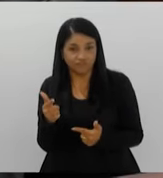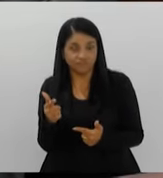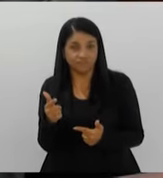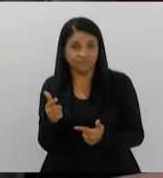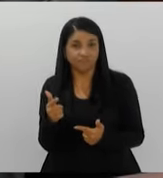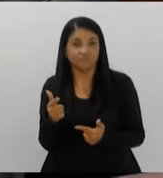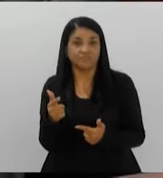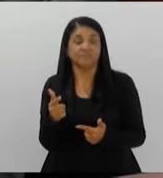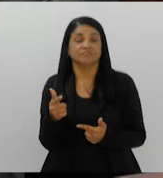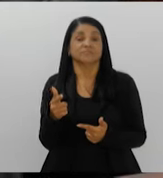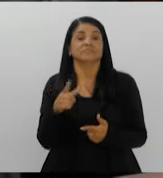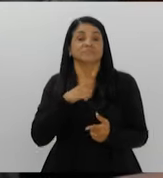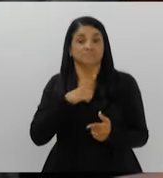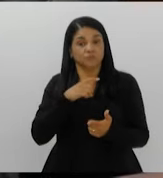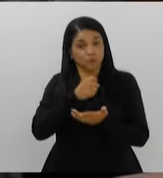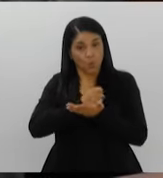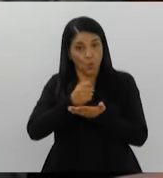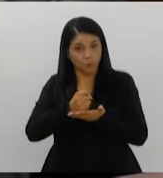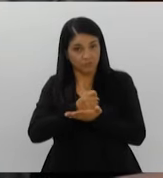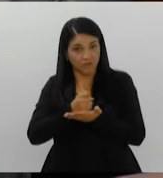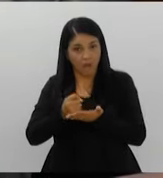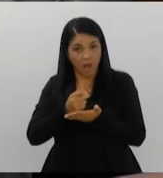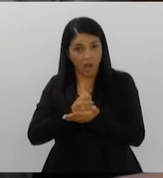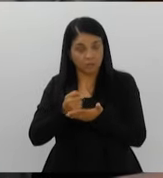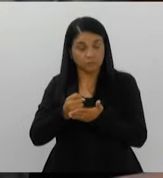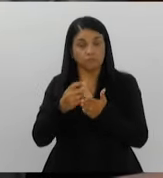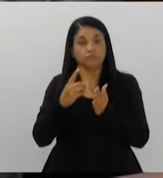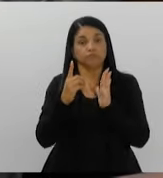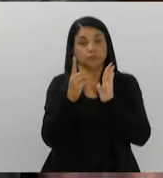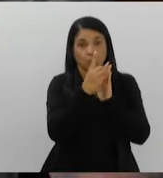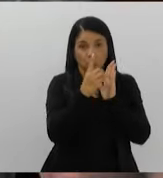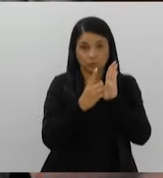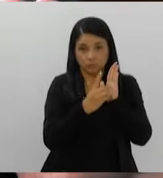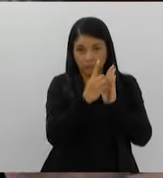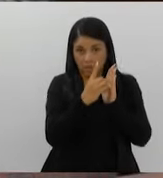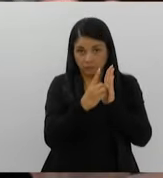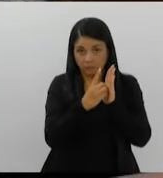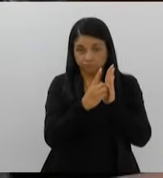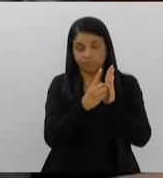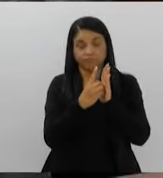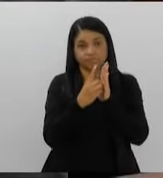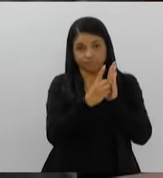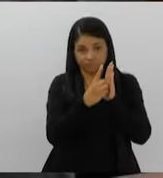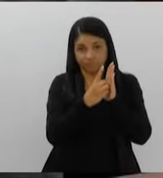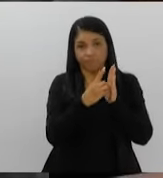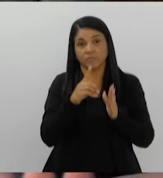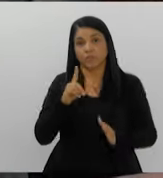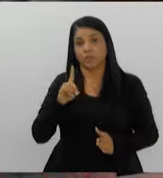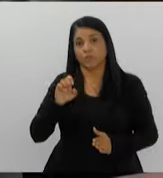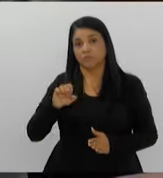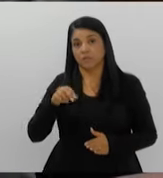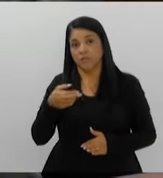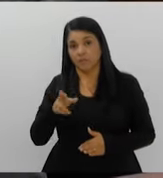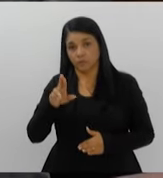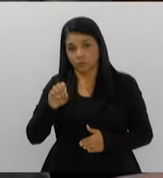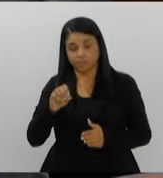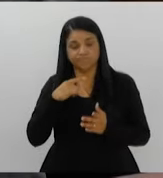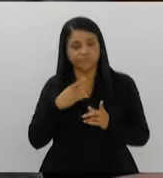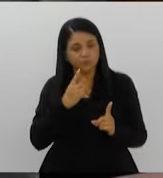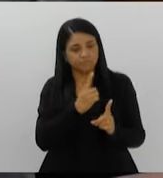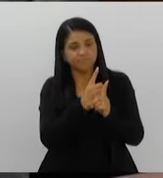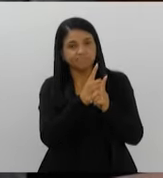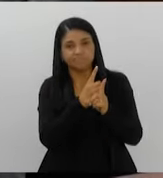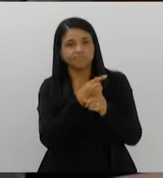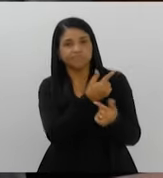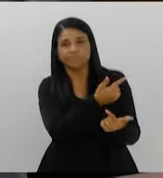de ser signatária de um contrato milionário com o Detro, ela não tinha, e nós apuramos isso na comissão, ela não